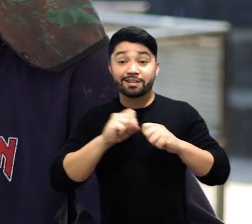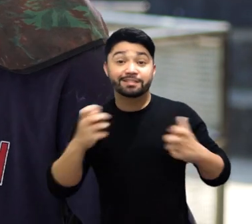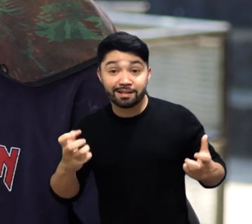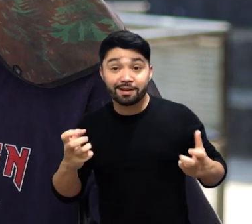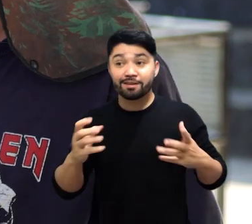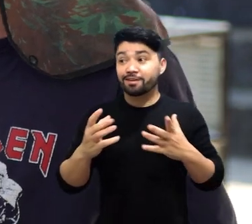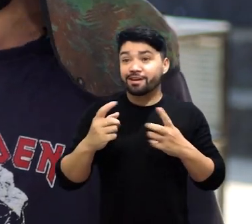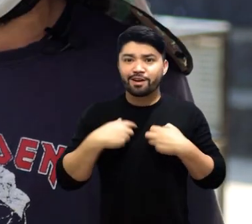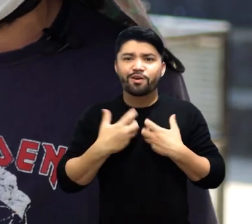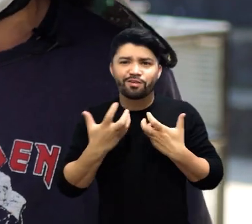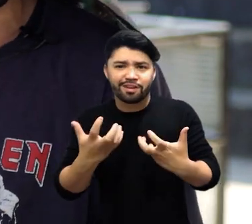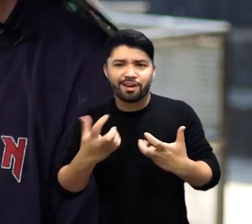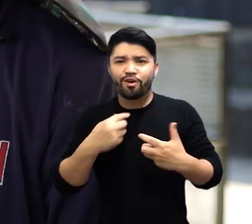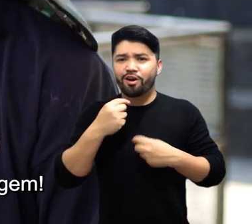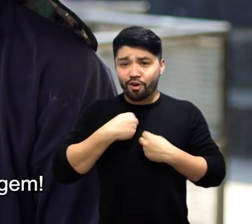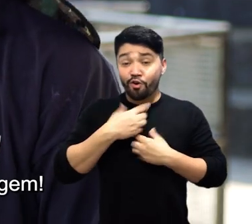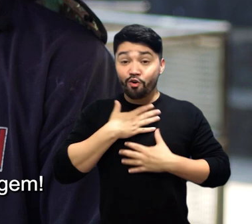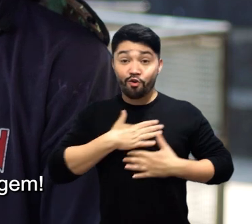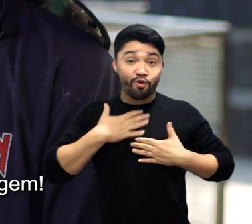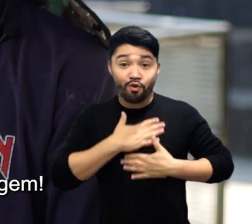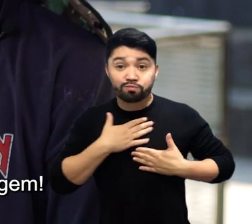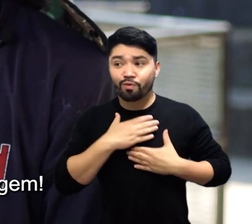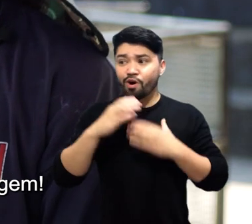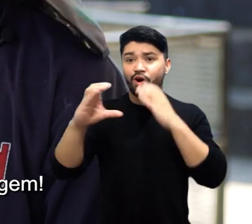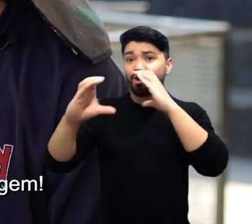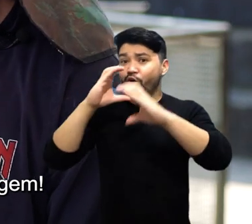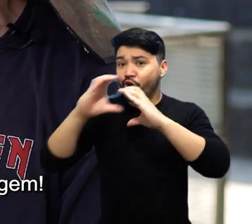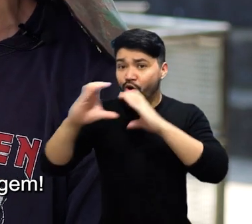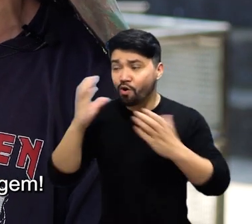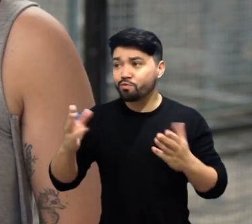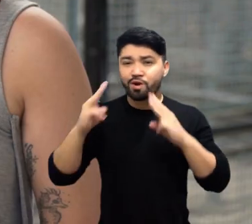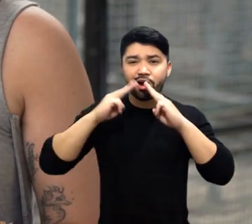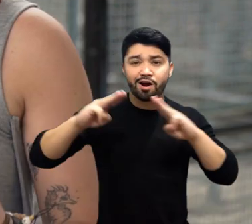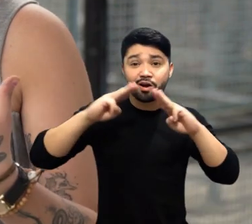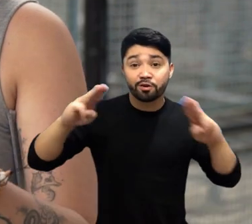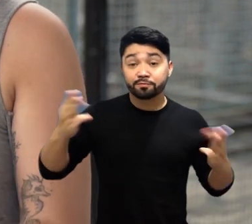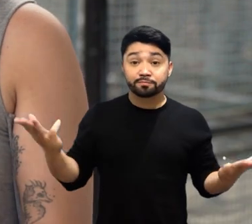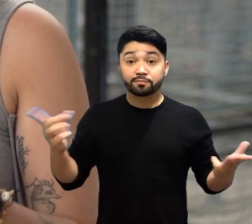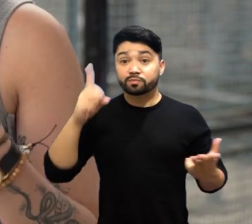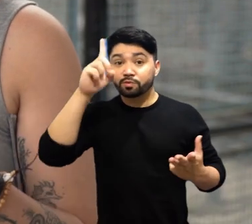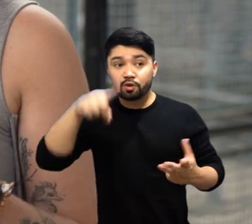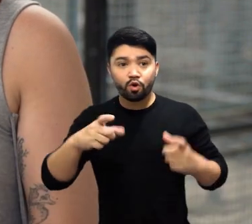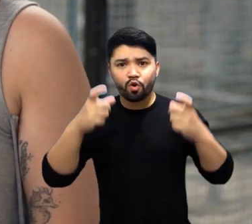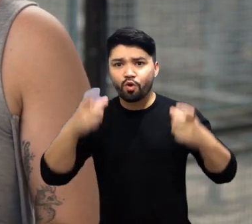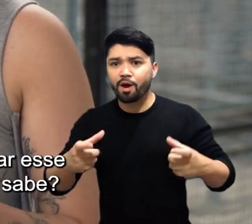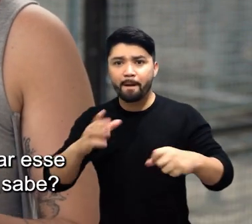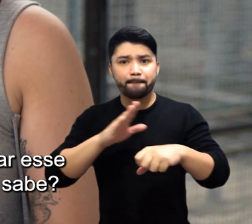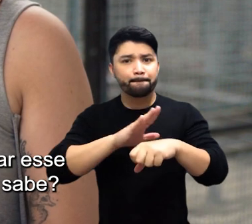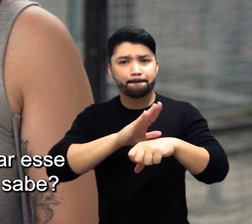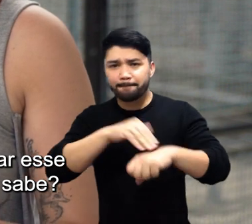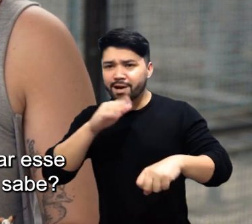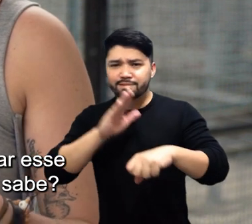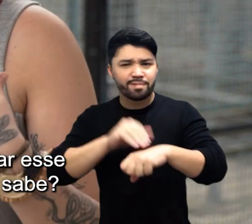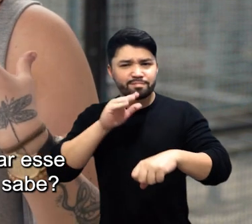acessar o que eu quero, o que eu gosto, com uma comunicação. Uma mensagem. Então se torna um lugar ainda mais ocupável e torna